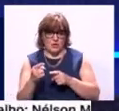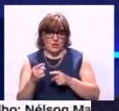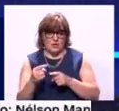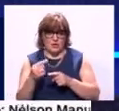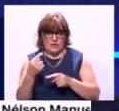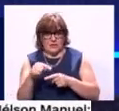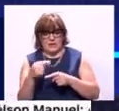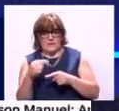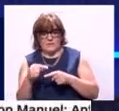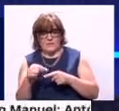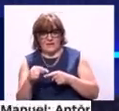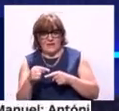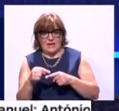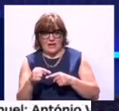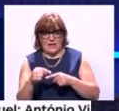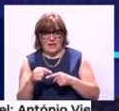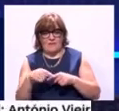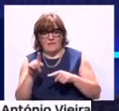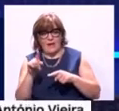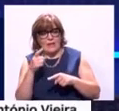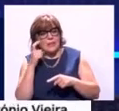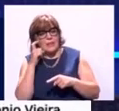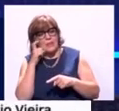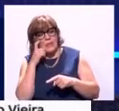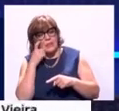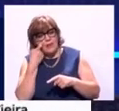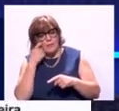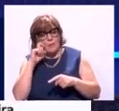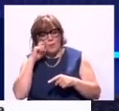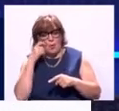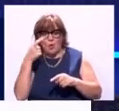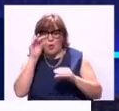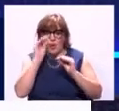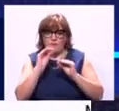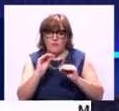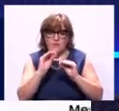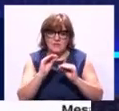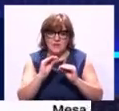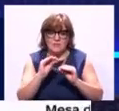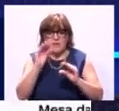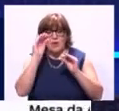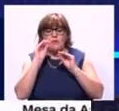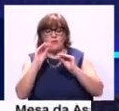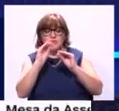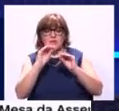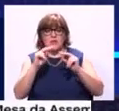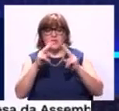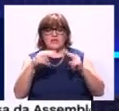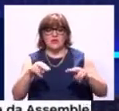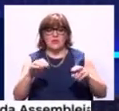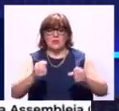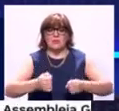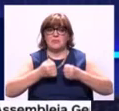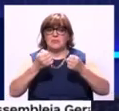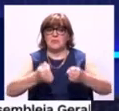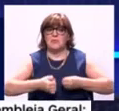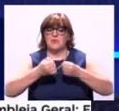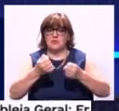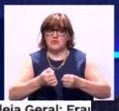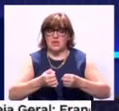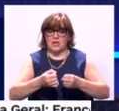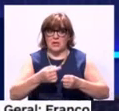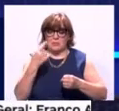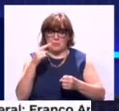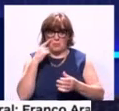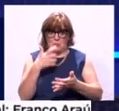enfim, recorrem a artimanhas. Sim. Portanto, não é a formação. Com a formação, a nível internacional, não conseguem ter uma